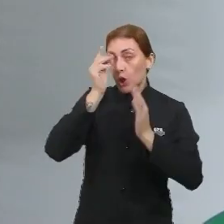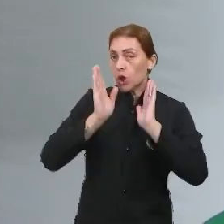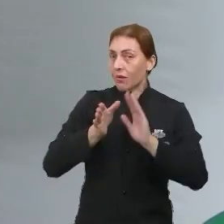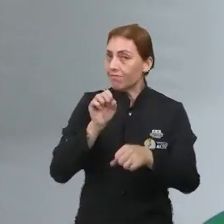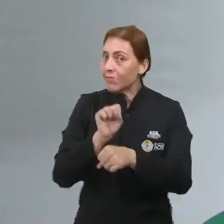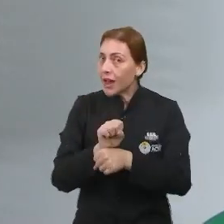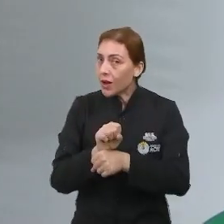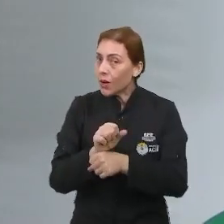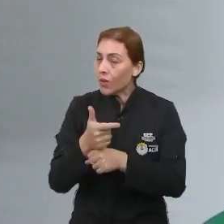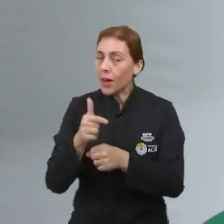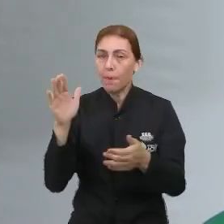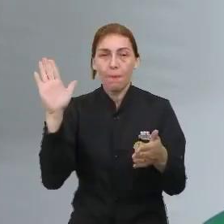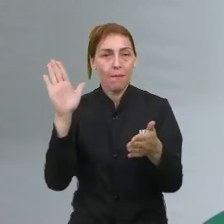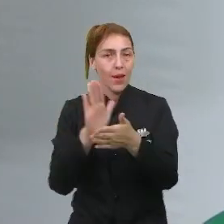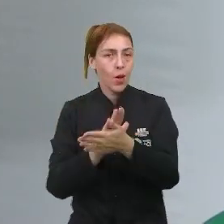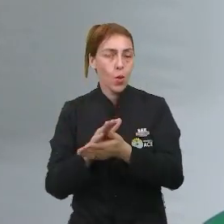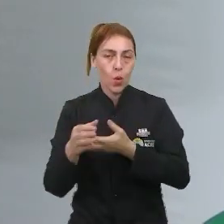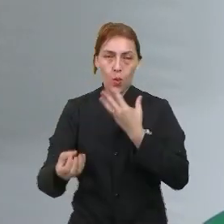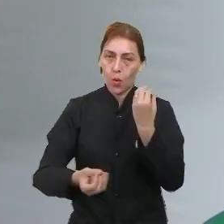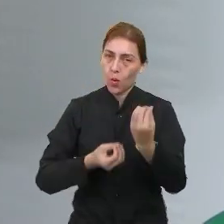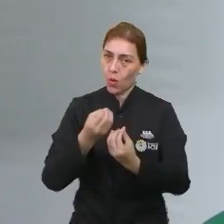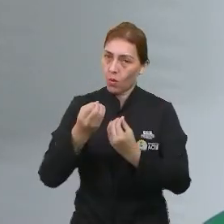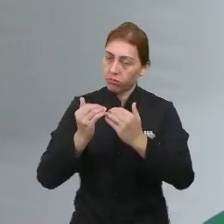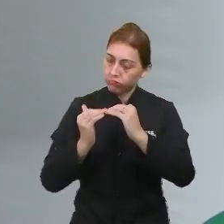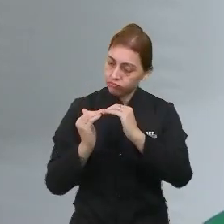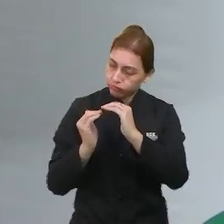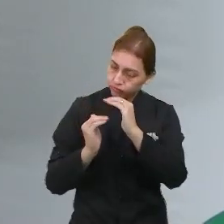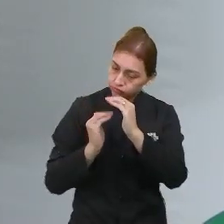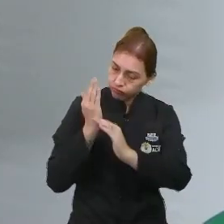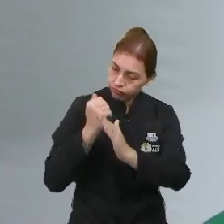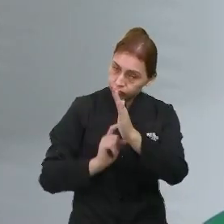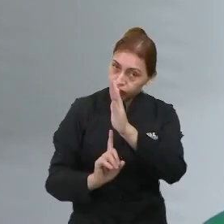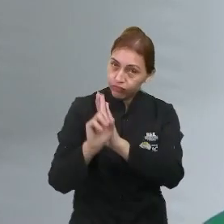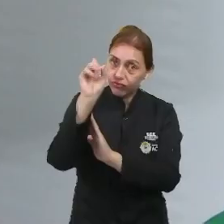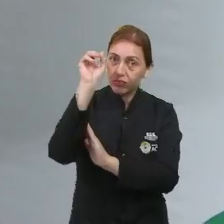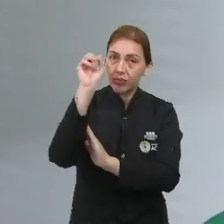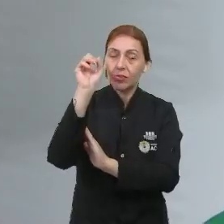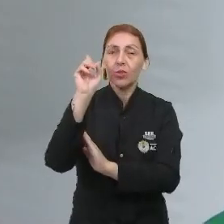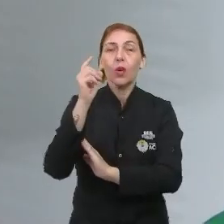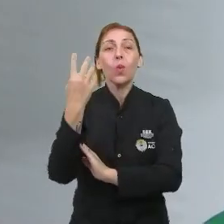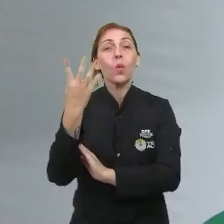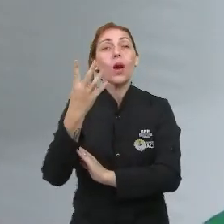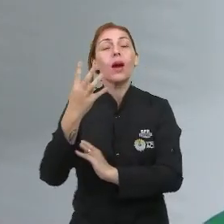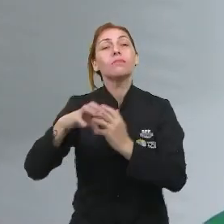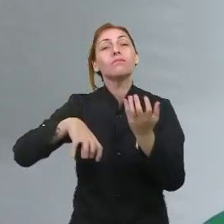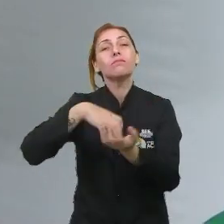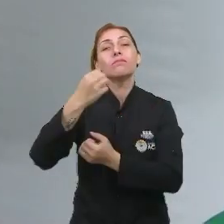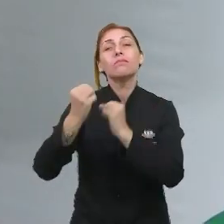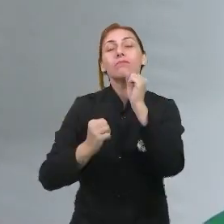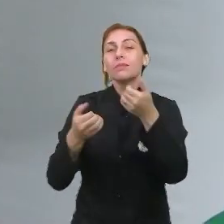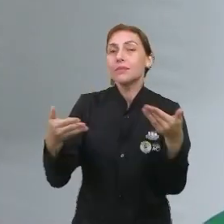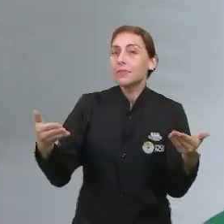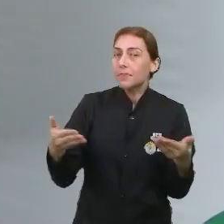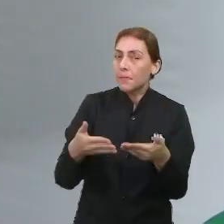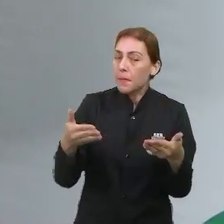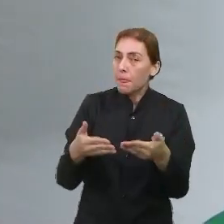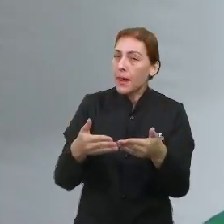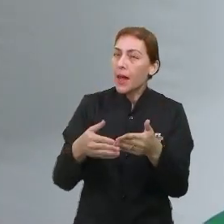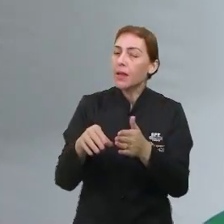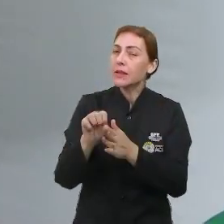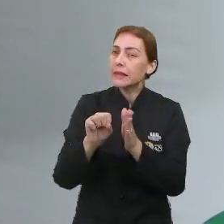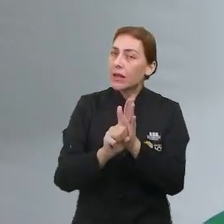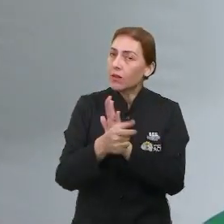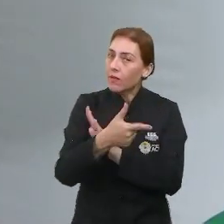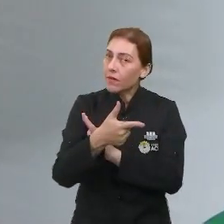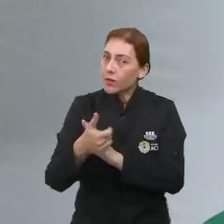parou, né? Não tem mais como isso evoluir. Até porque estou falando de uma quarta revolução industrial agora já beirando o século